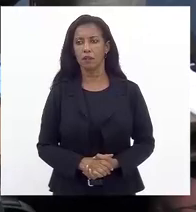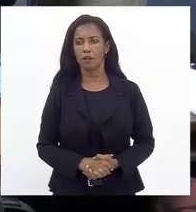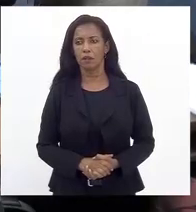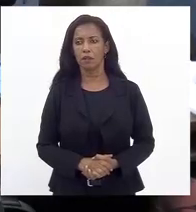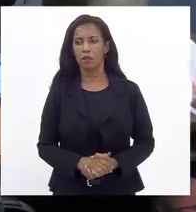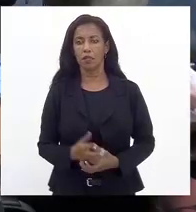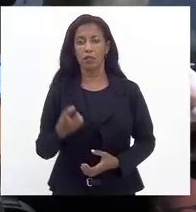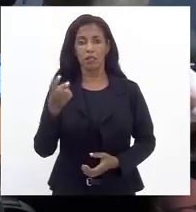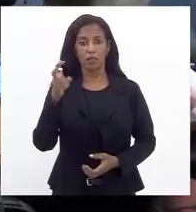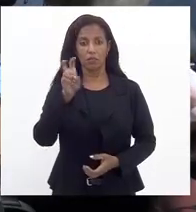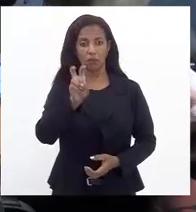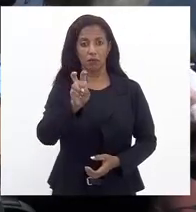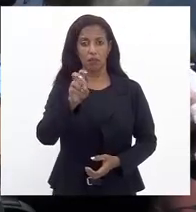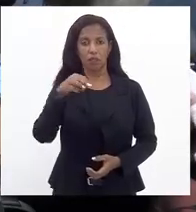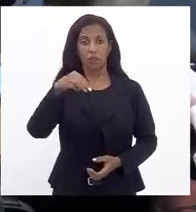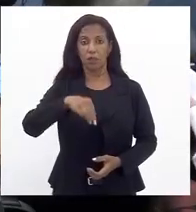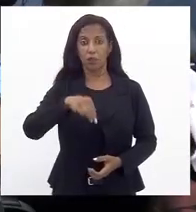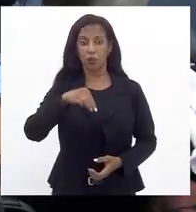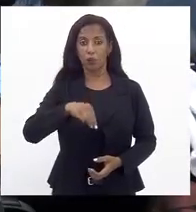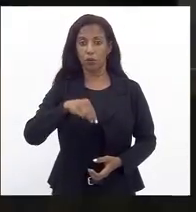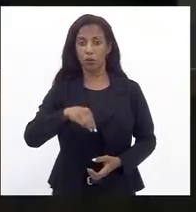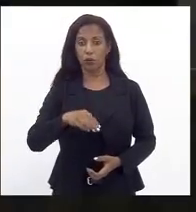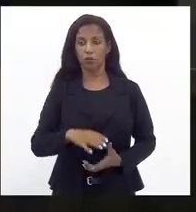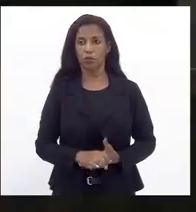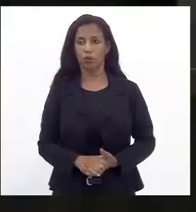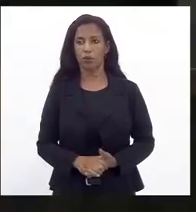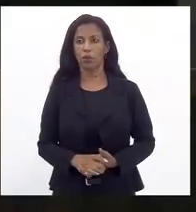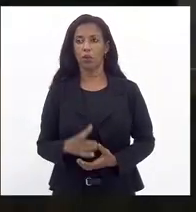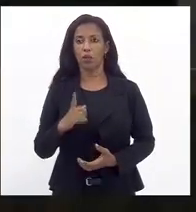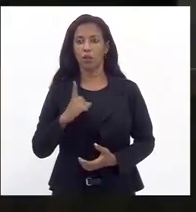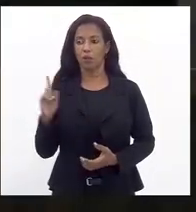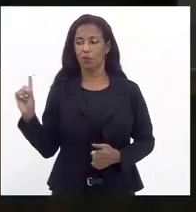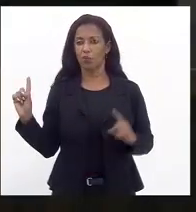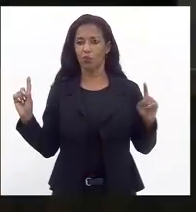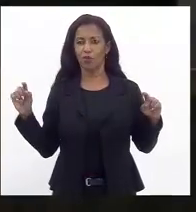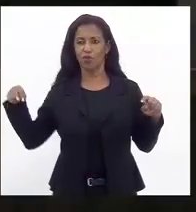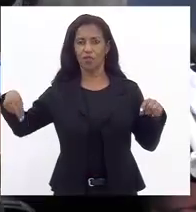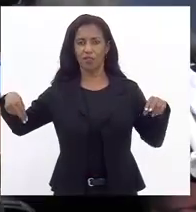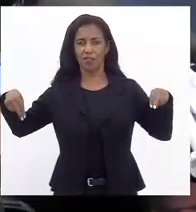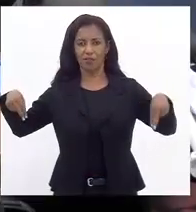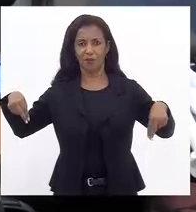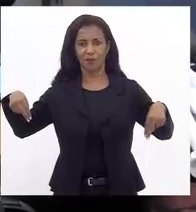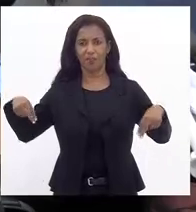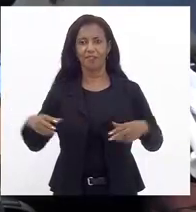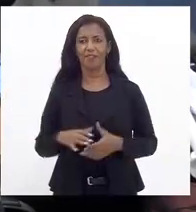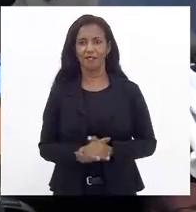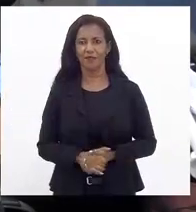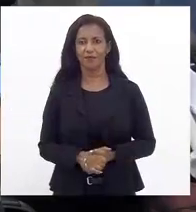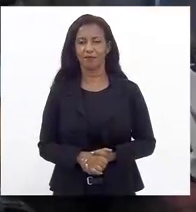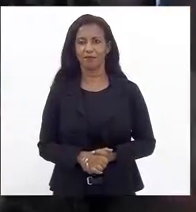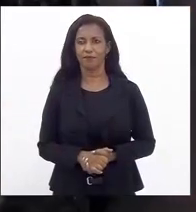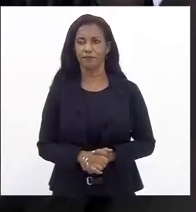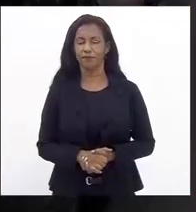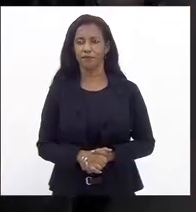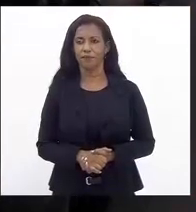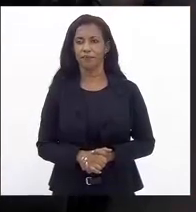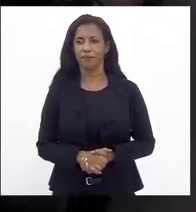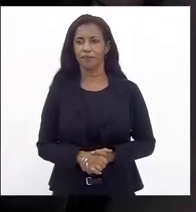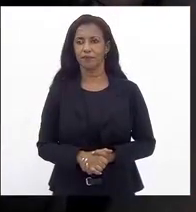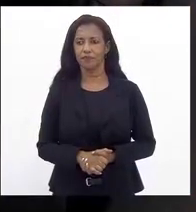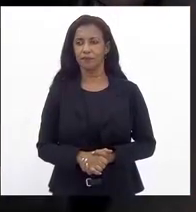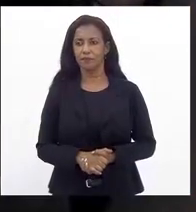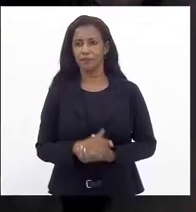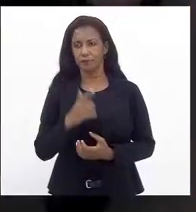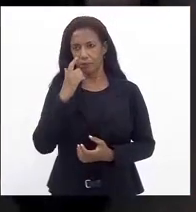usar cinco minutos por favor Lembrando que temos outra tribuna em a deputada Renata por